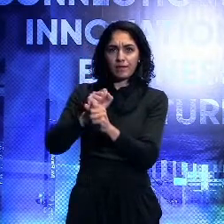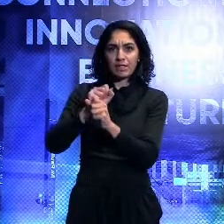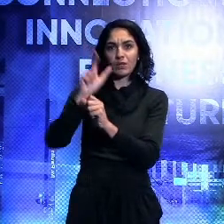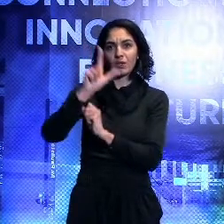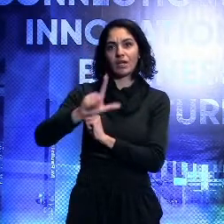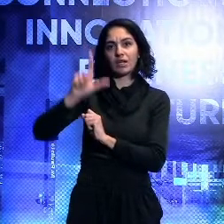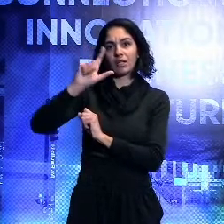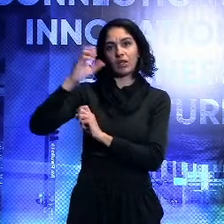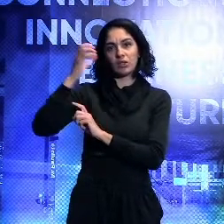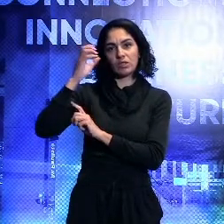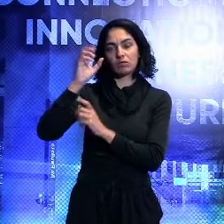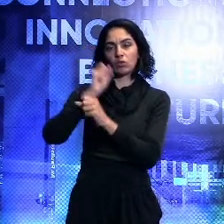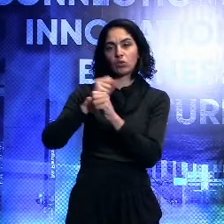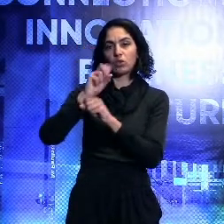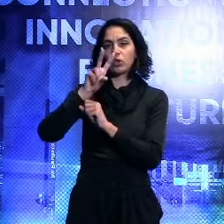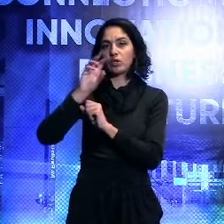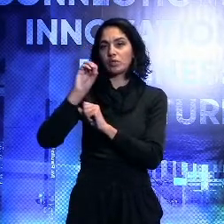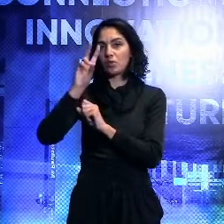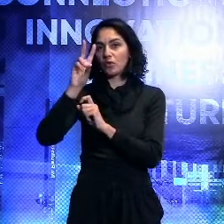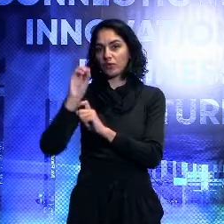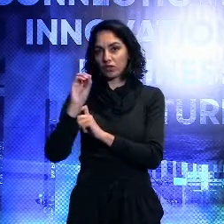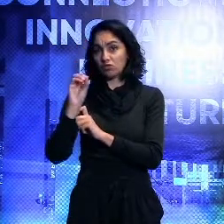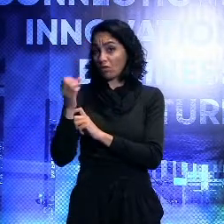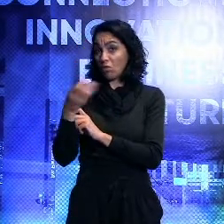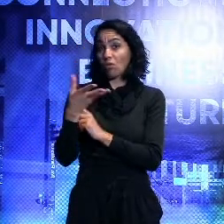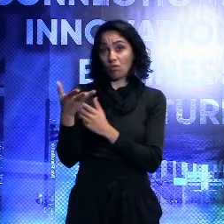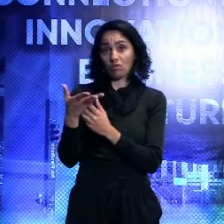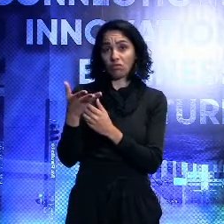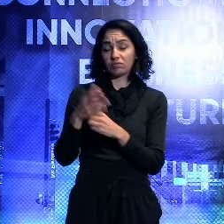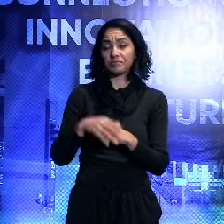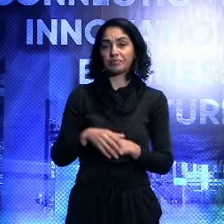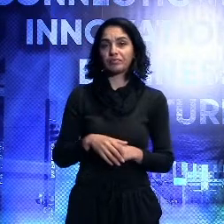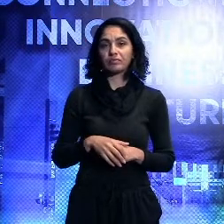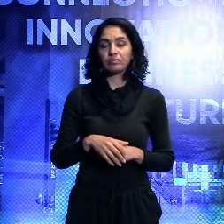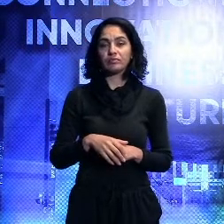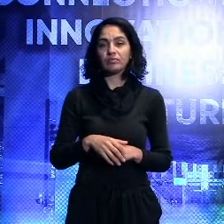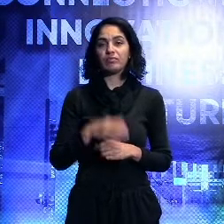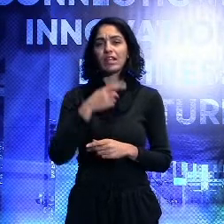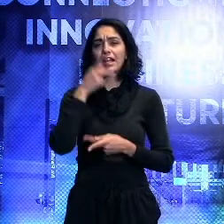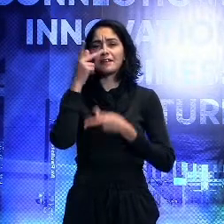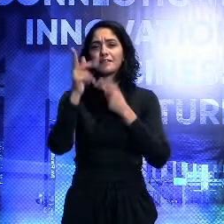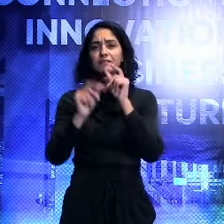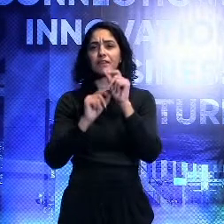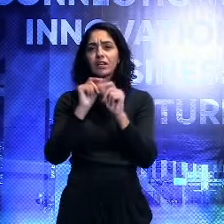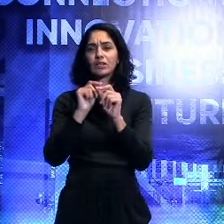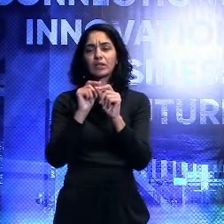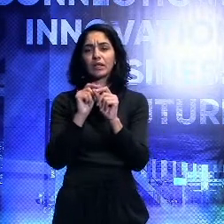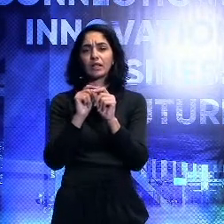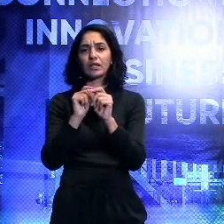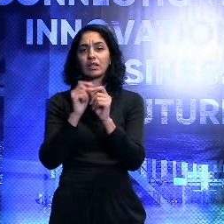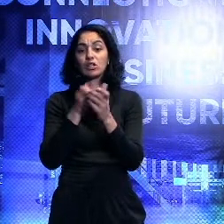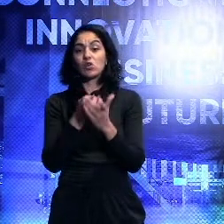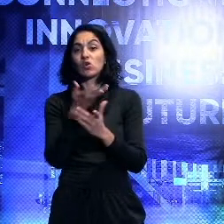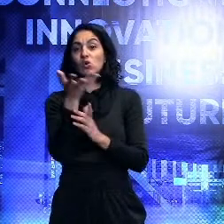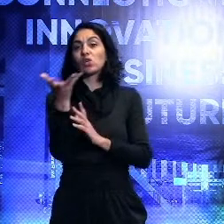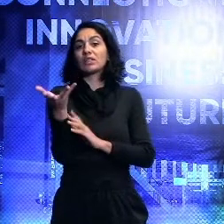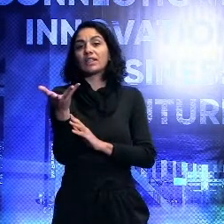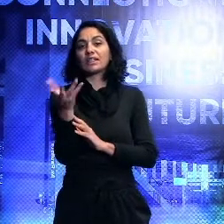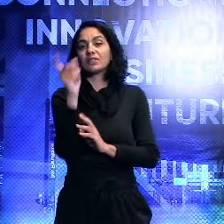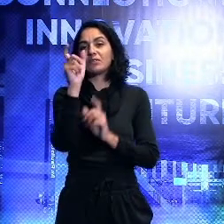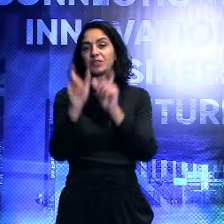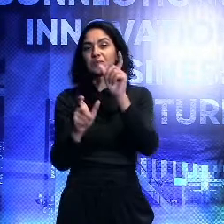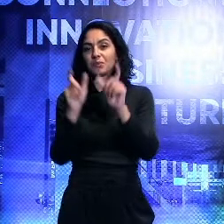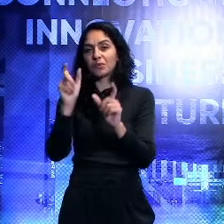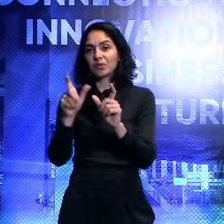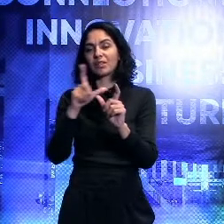isso em 2020, então é relativamente recente, e ele fala sobre a criação quantitativa de personas. E aí ele cita uma série de autores